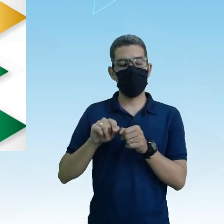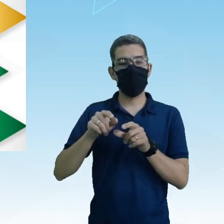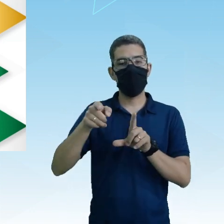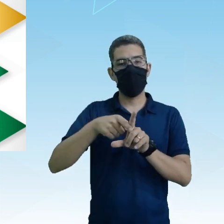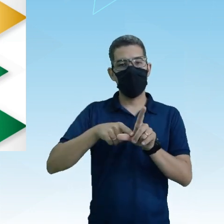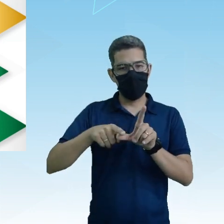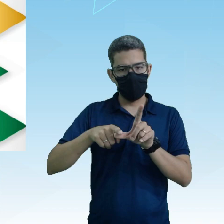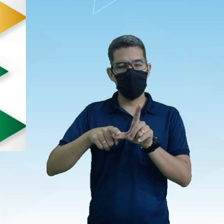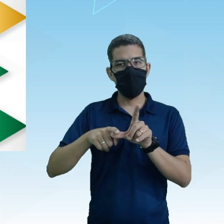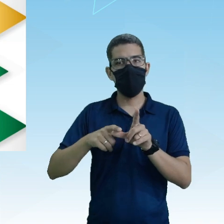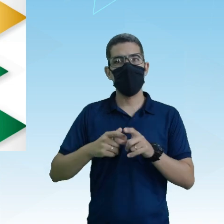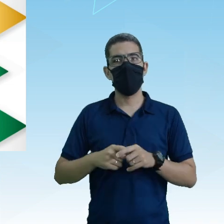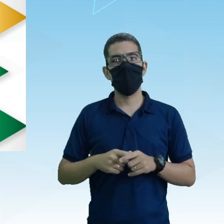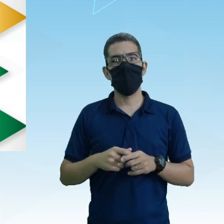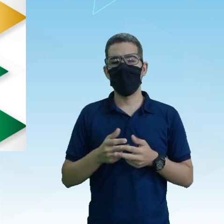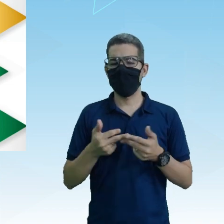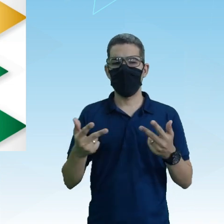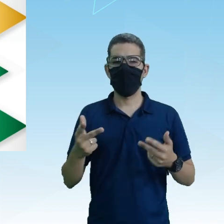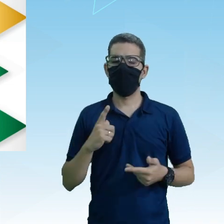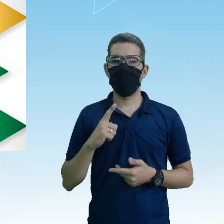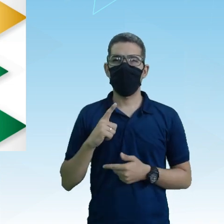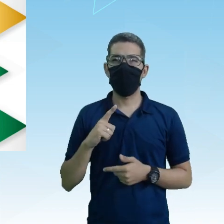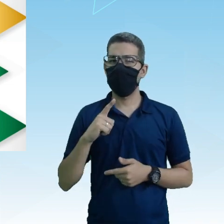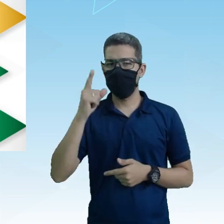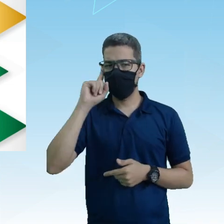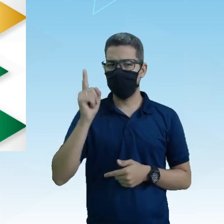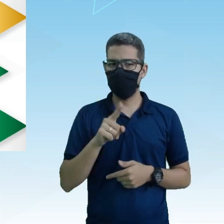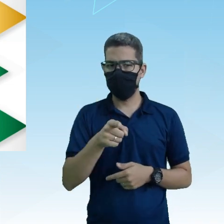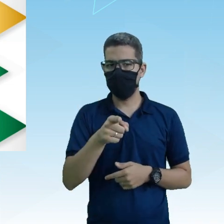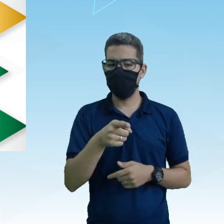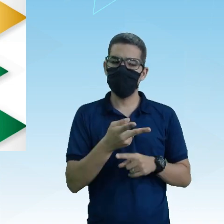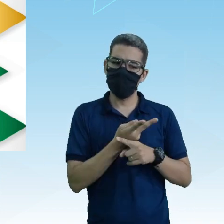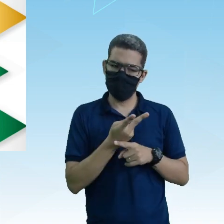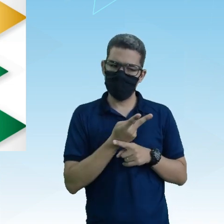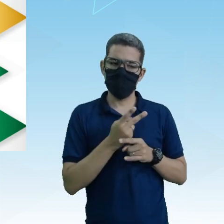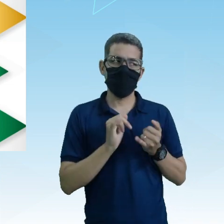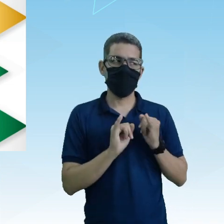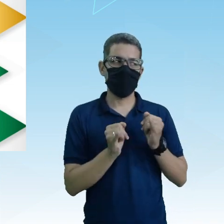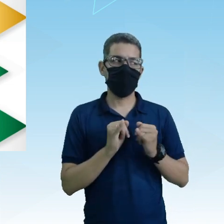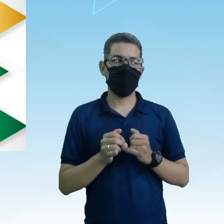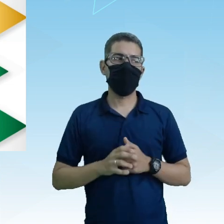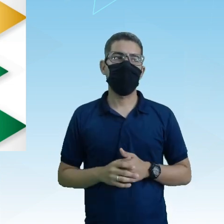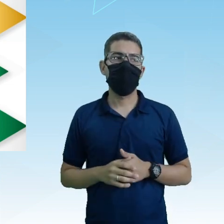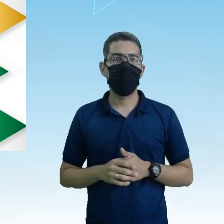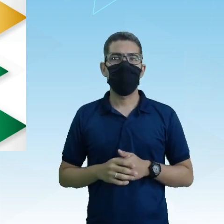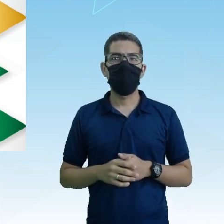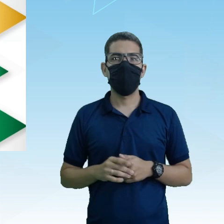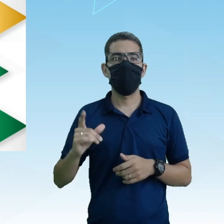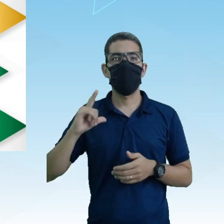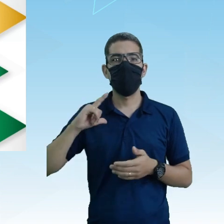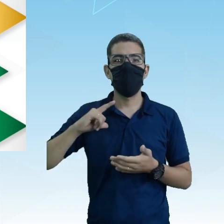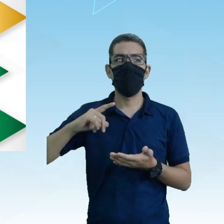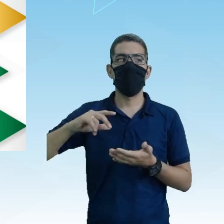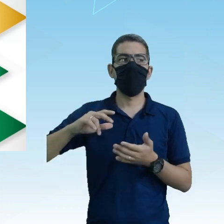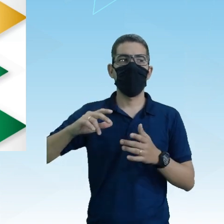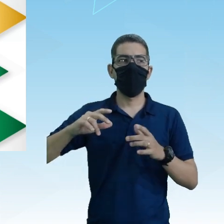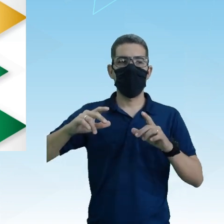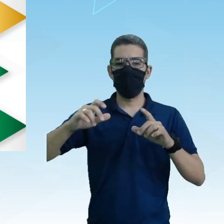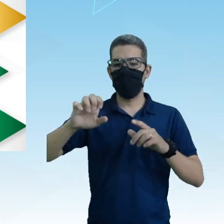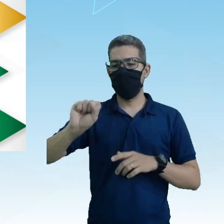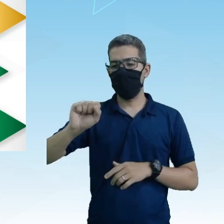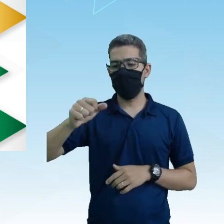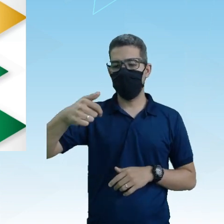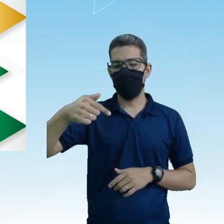com medidas definidas. Tem vários, tá? Não sabe não? Pesquisa aí na internet, você vai encontrar. Nós temos esquadros, nós temos um monte de